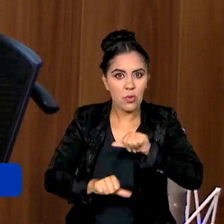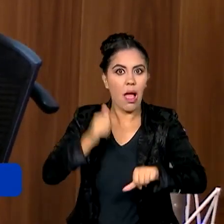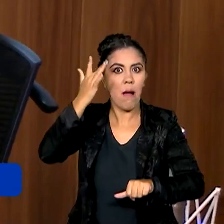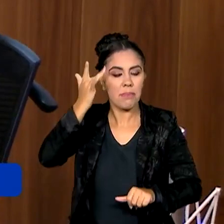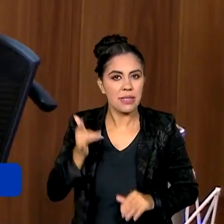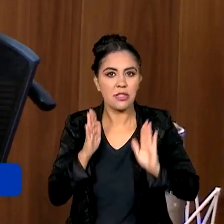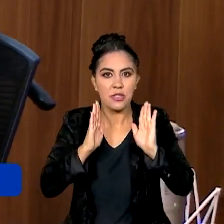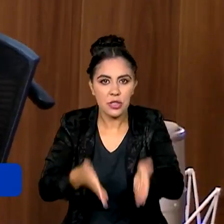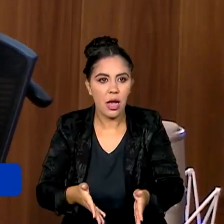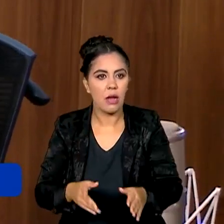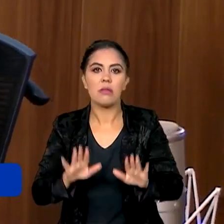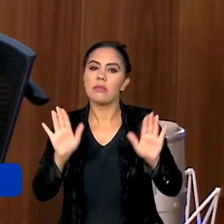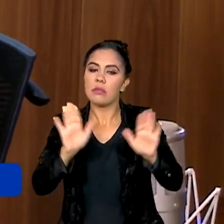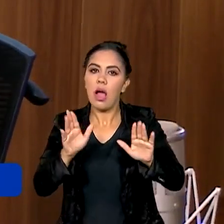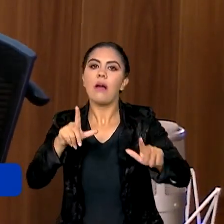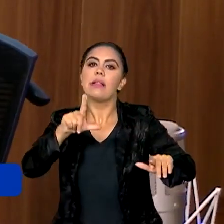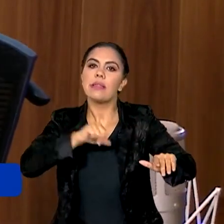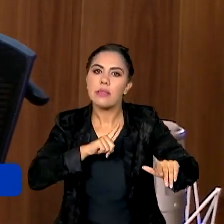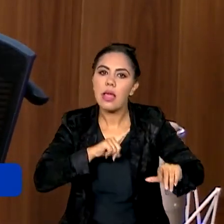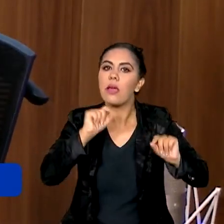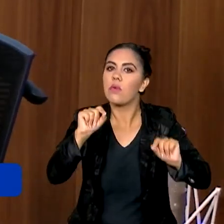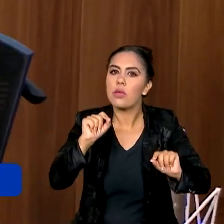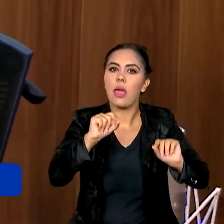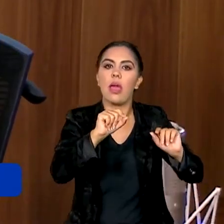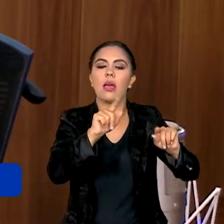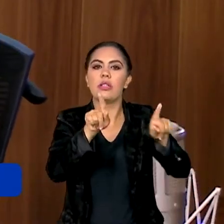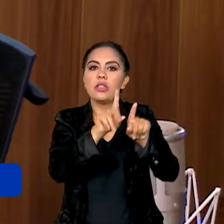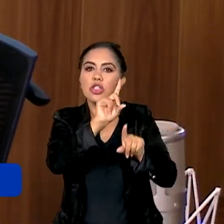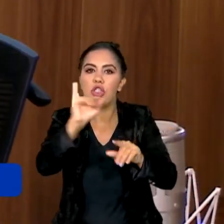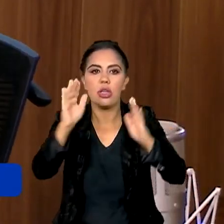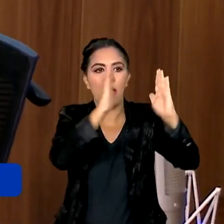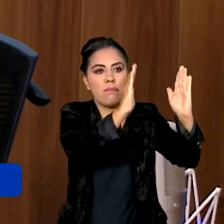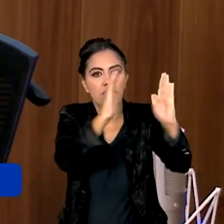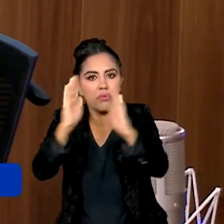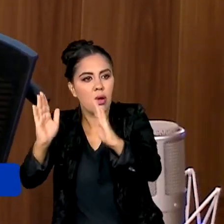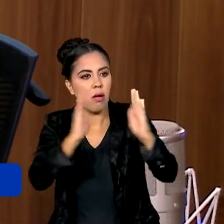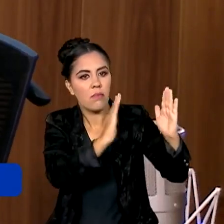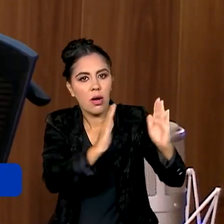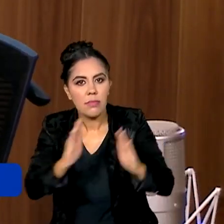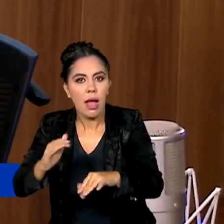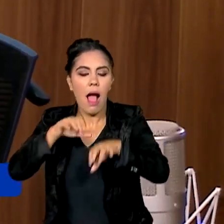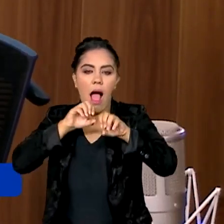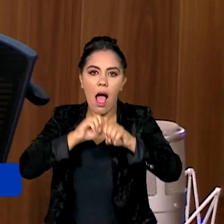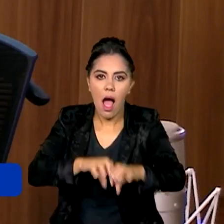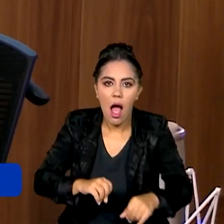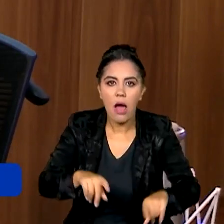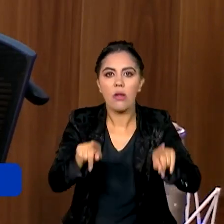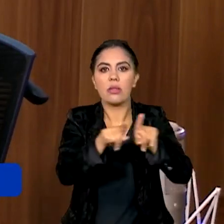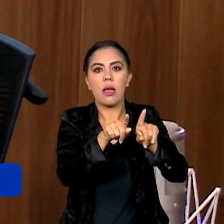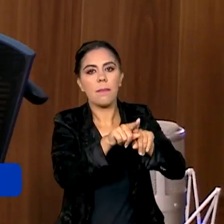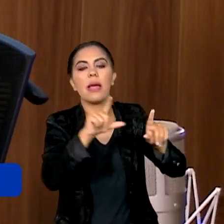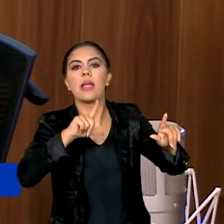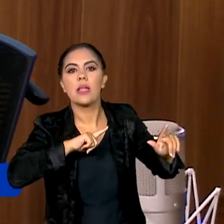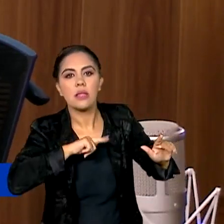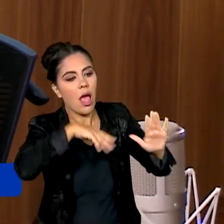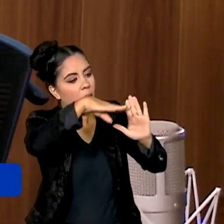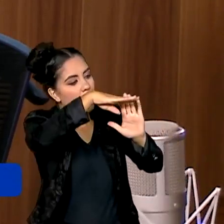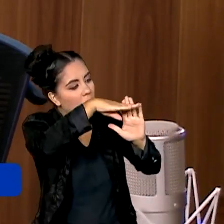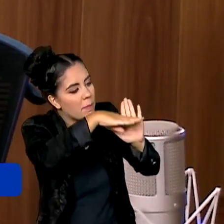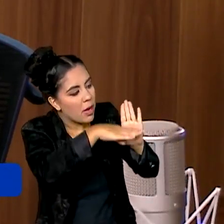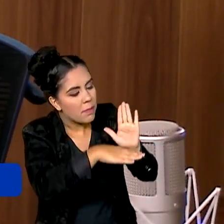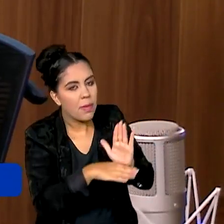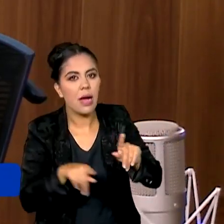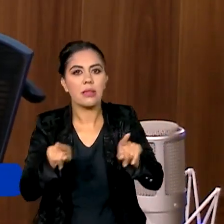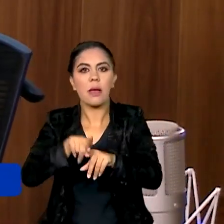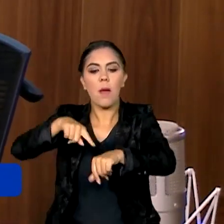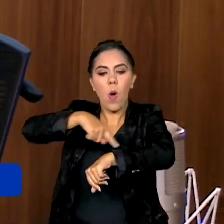a programação escolar, tem o calendário de aulas, você tem toda a distribuição de carga horária dos professores, a